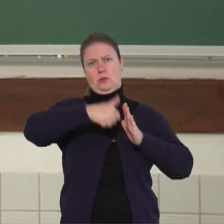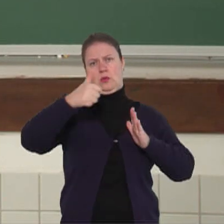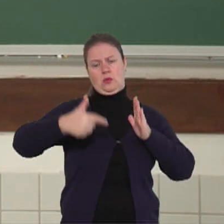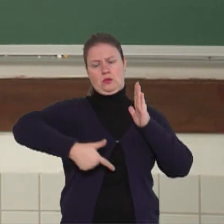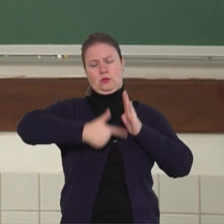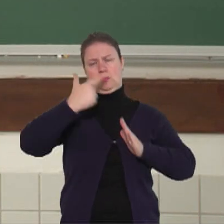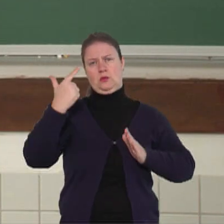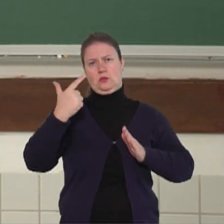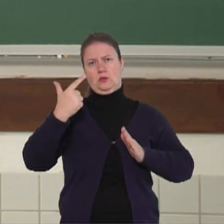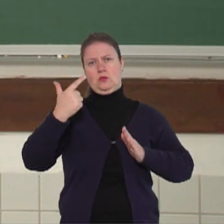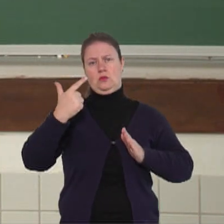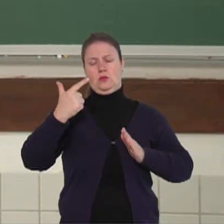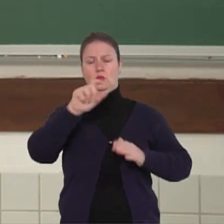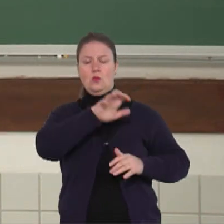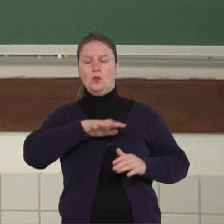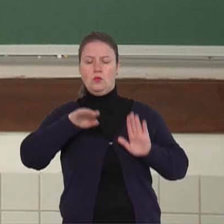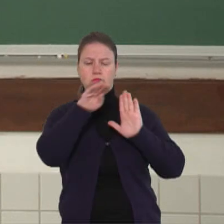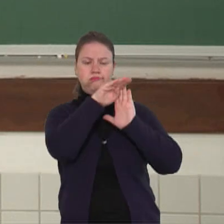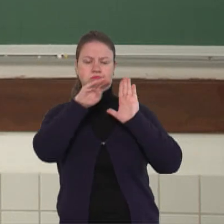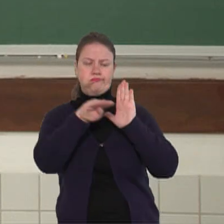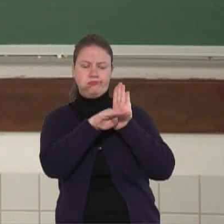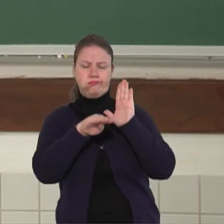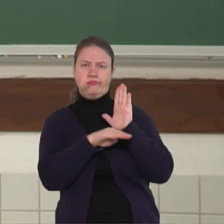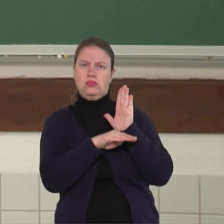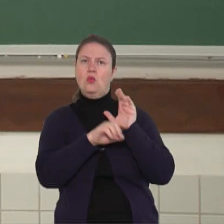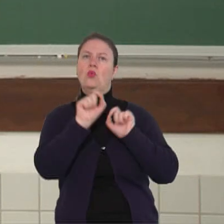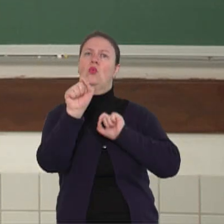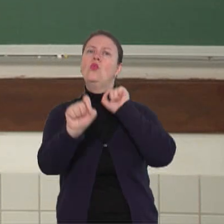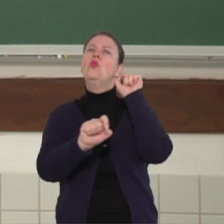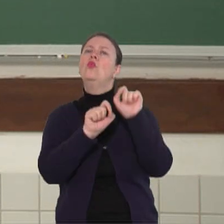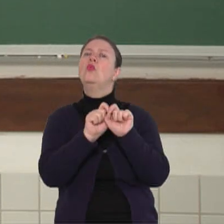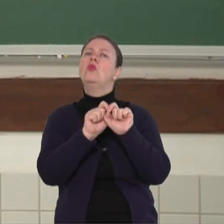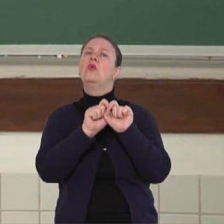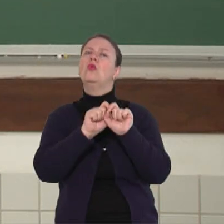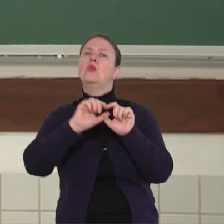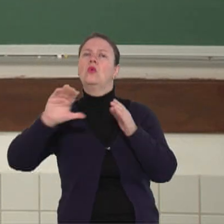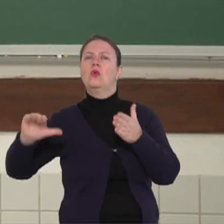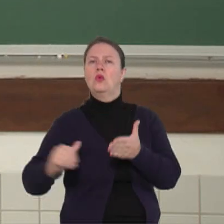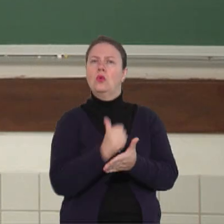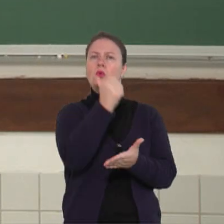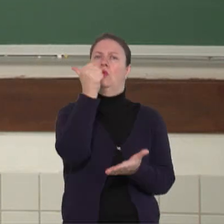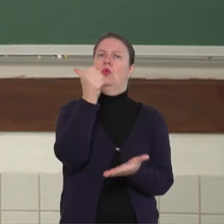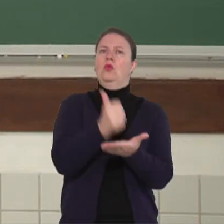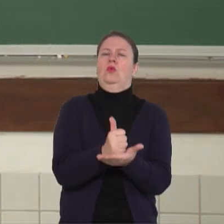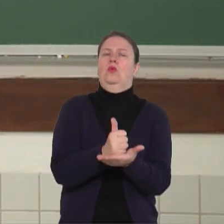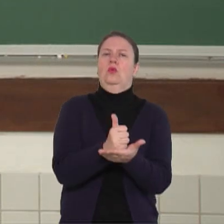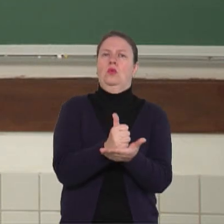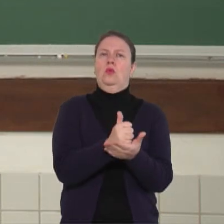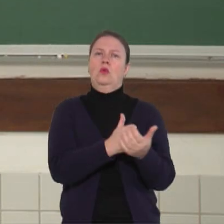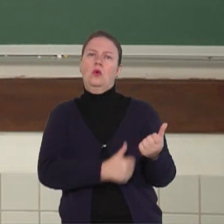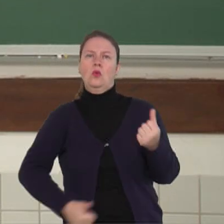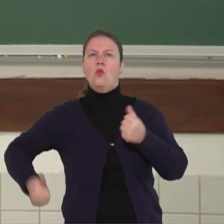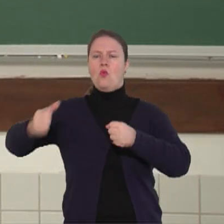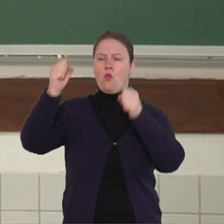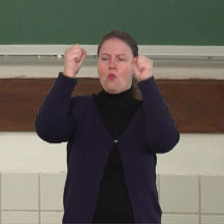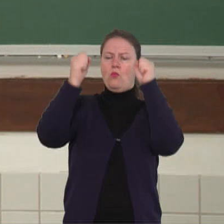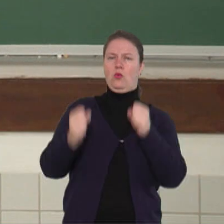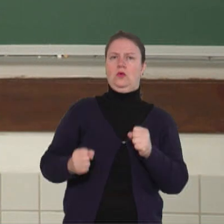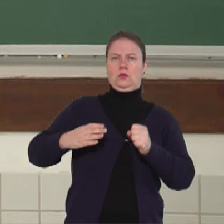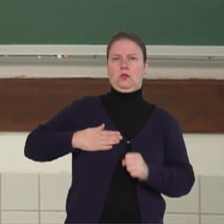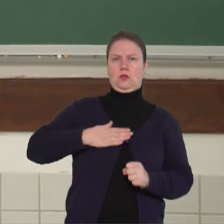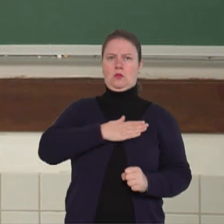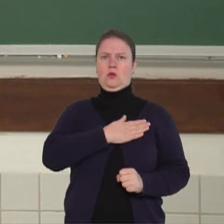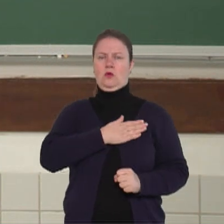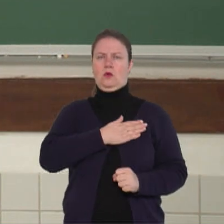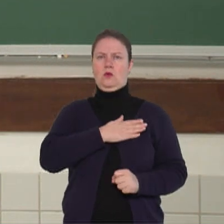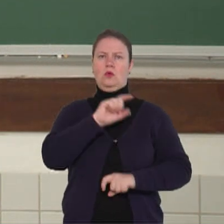estado. Então, quem faz a tomada de consciência, quem faz o golpe 18 Brumário, quem eleva ao poder Napoleão Bonaparte, é o